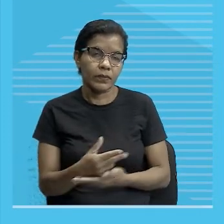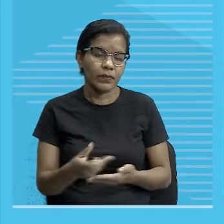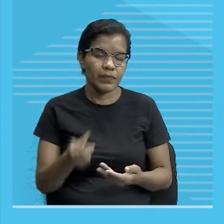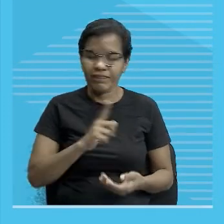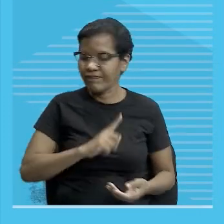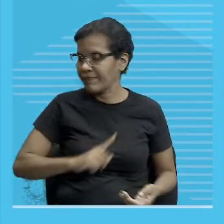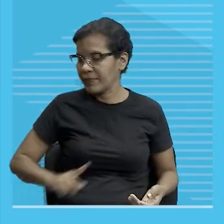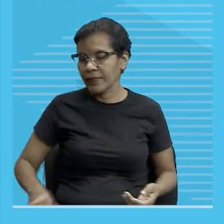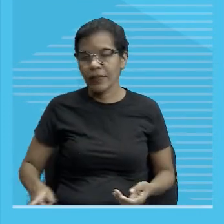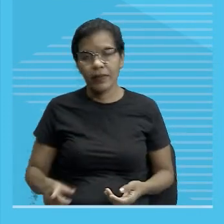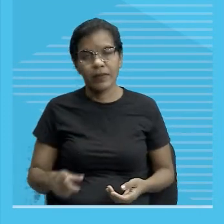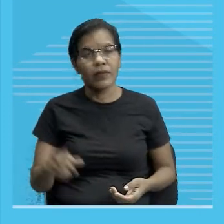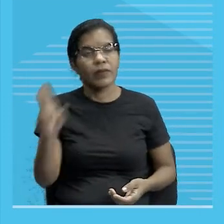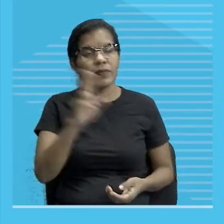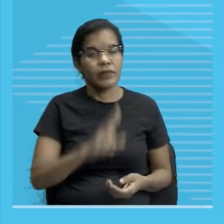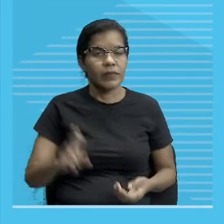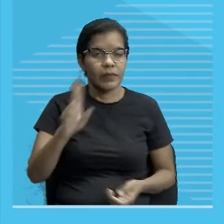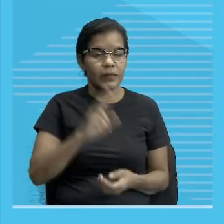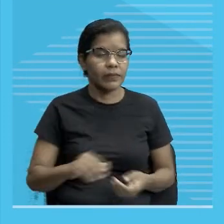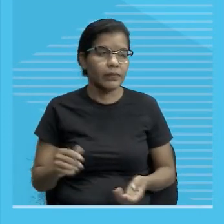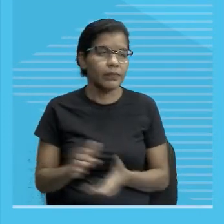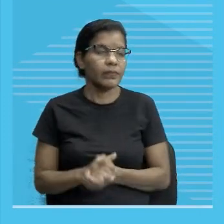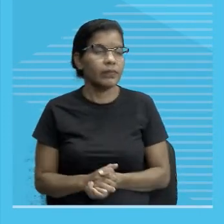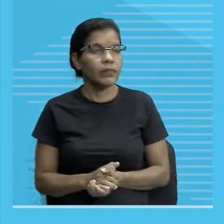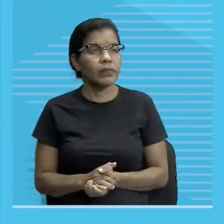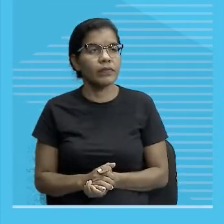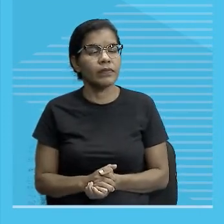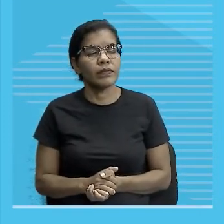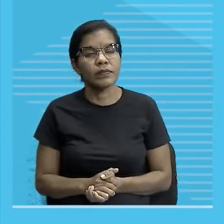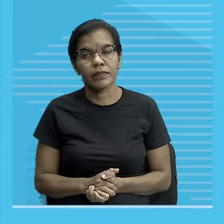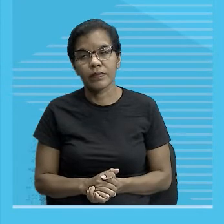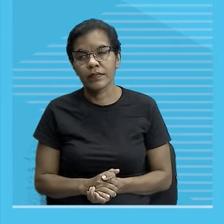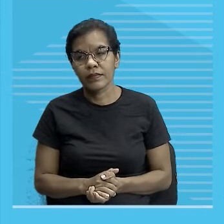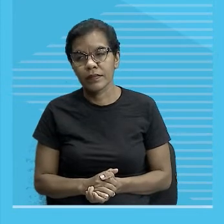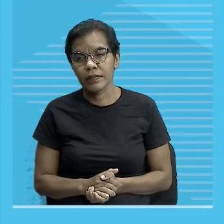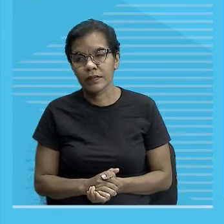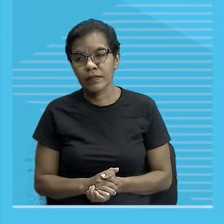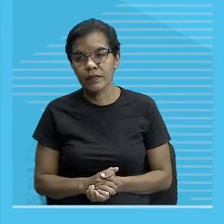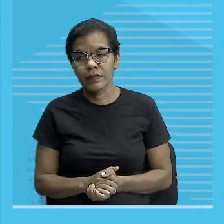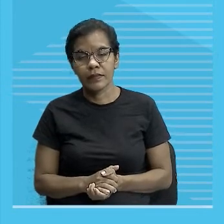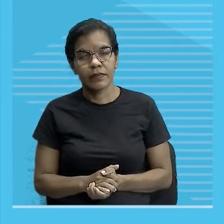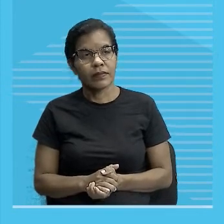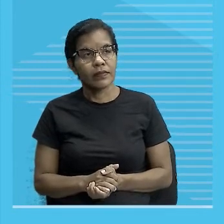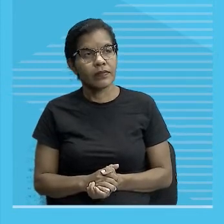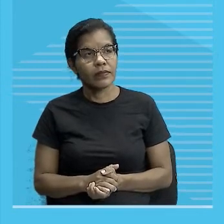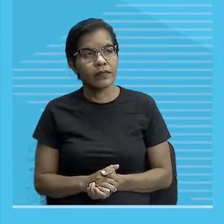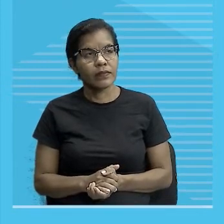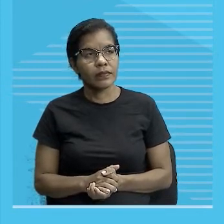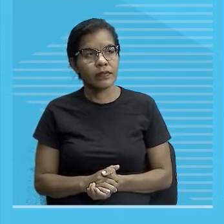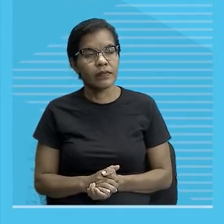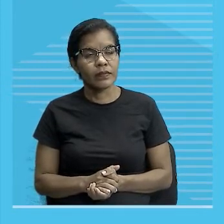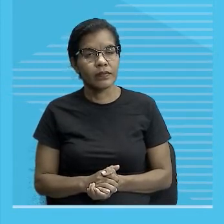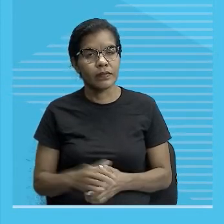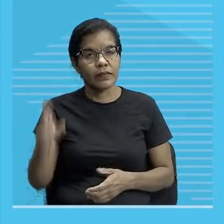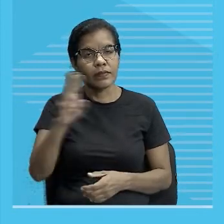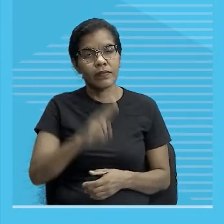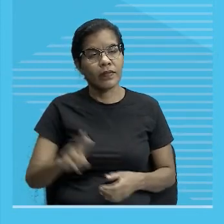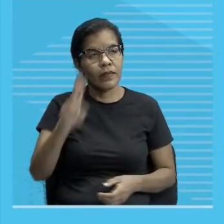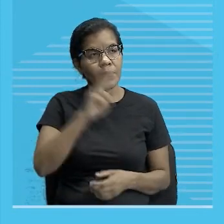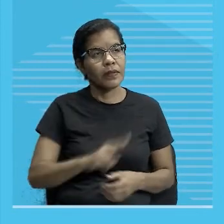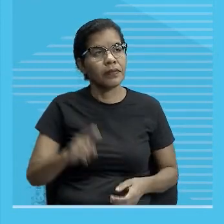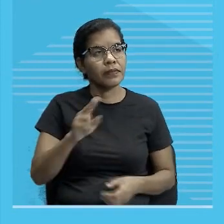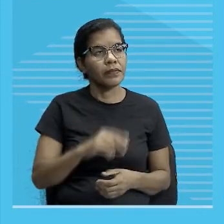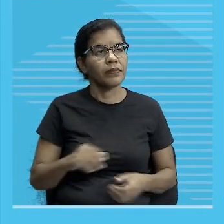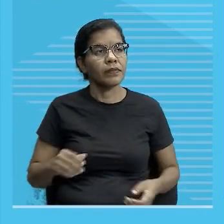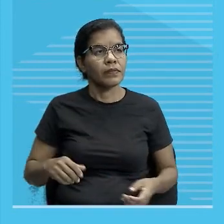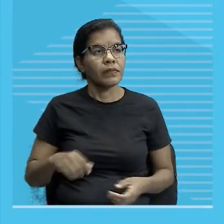ocorre, em que ela não deve ser, portanto, indicada. Então, assim, basicamente, nós vamos utilizar